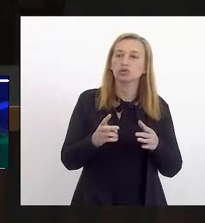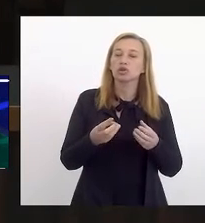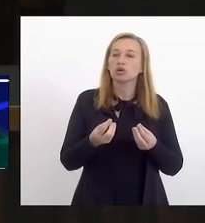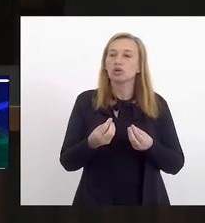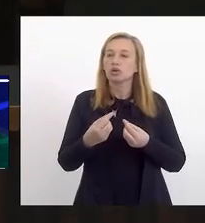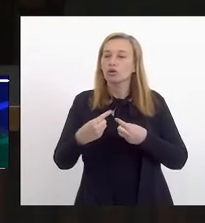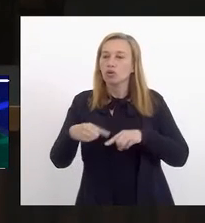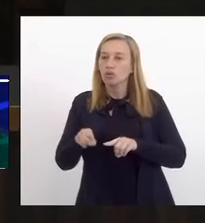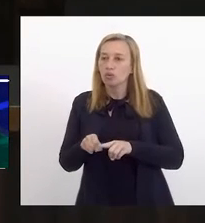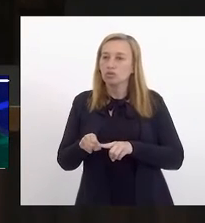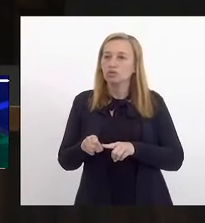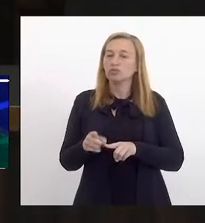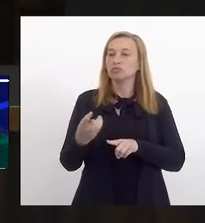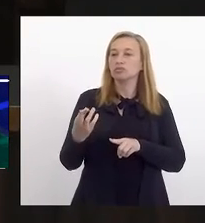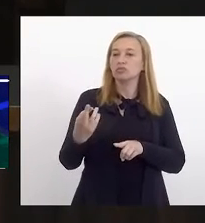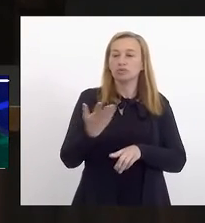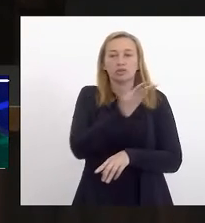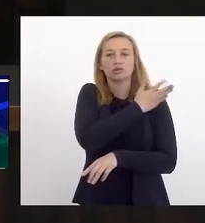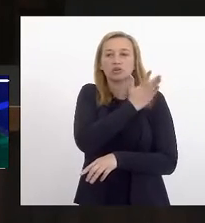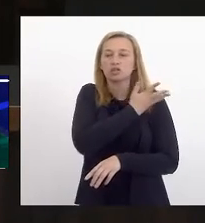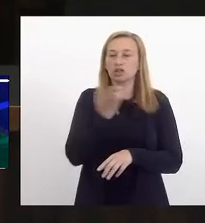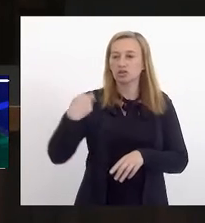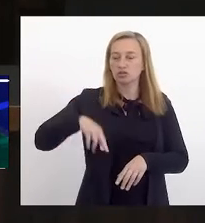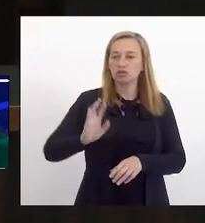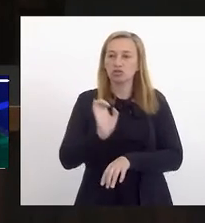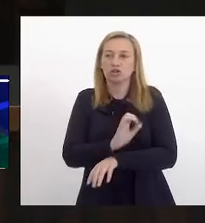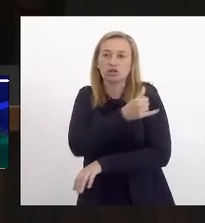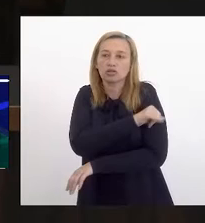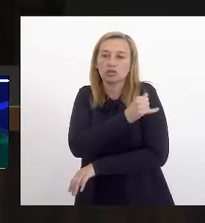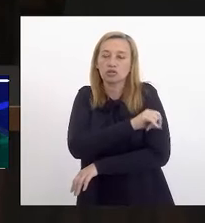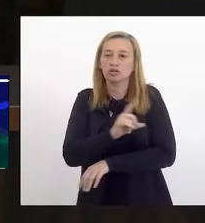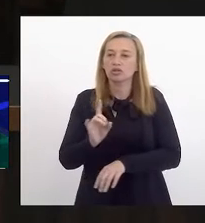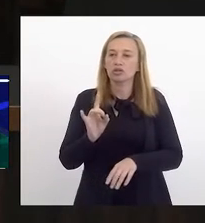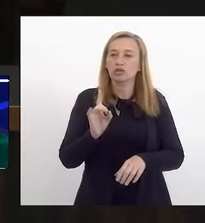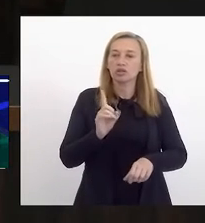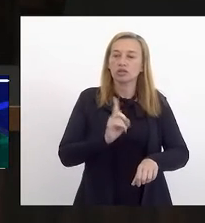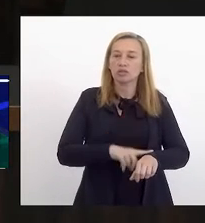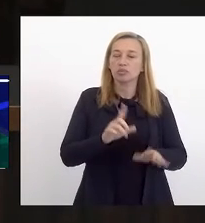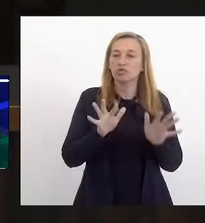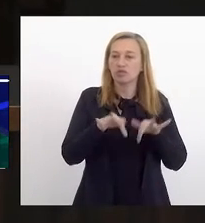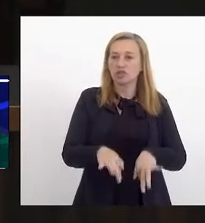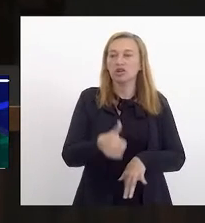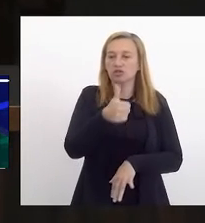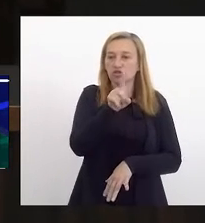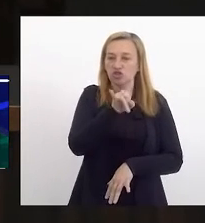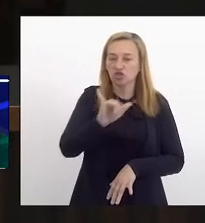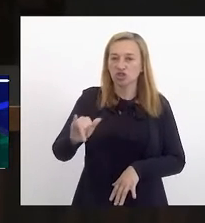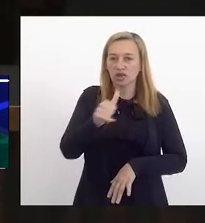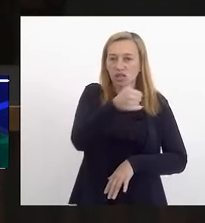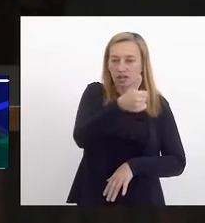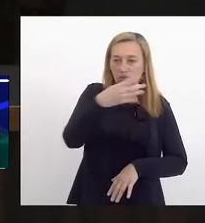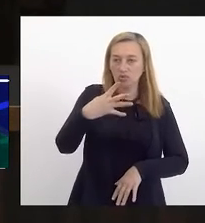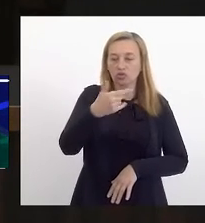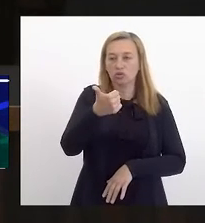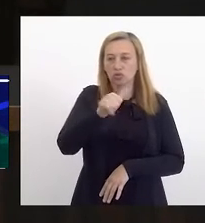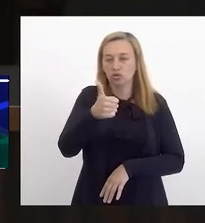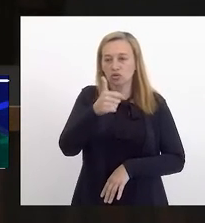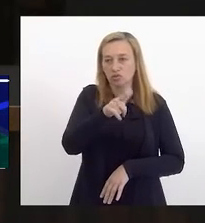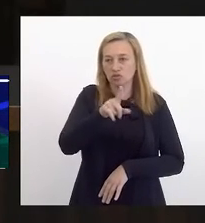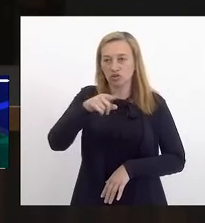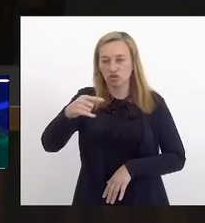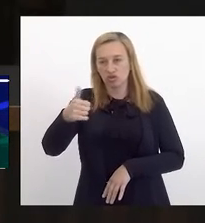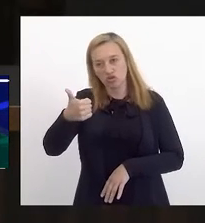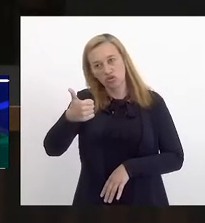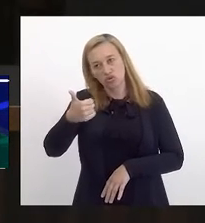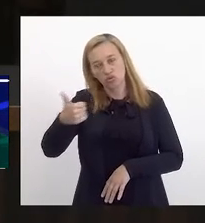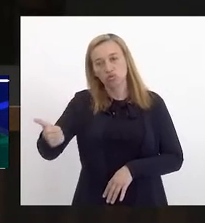intolerância religiosa no Estado do Rio de Janeiro. Prazo final dia 14 do 11, 2021. Em